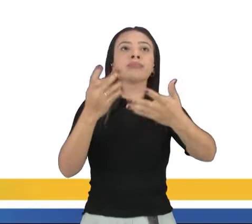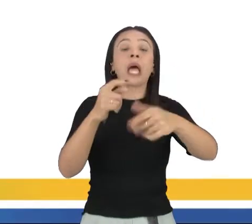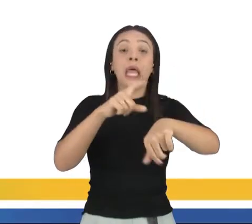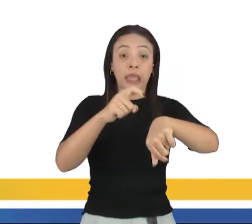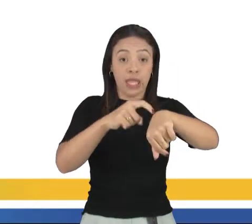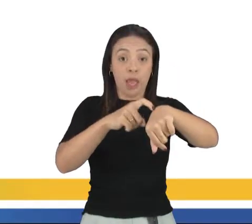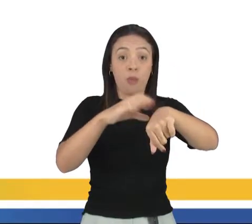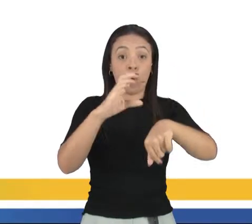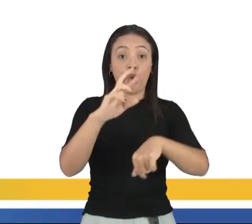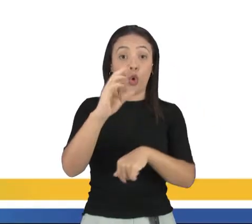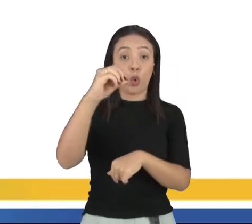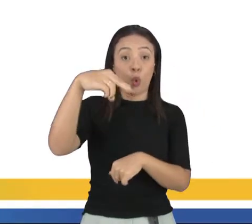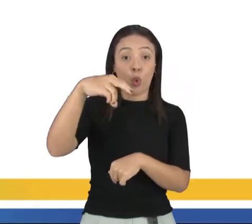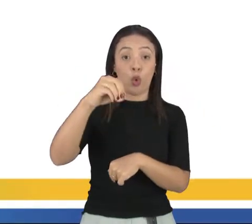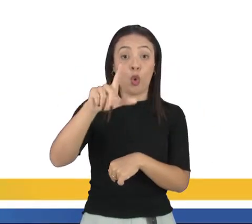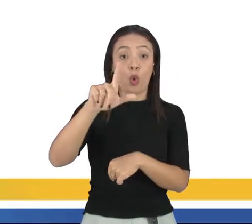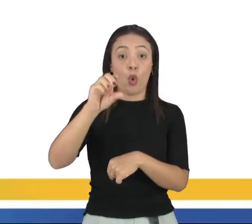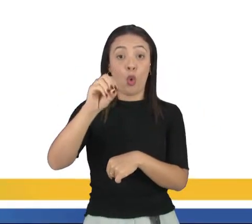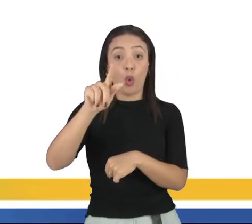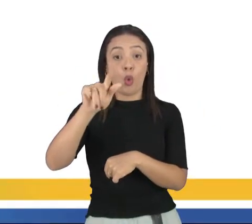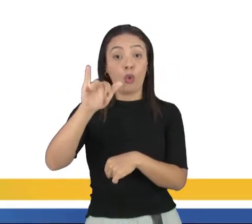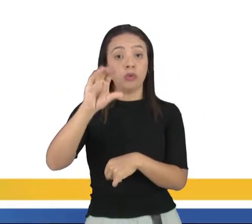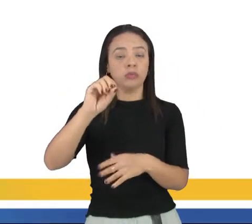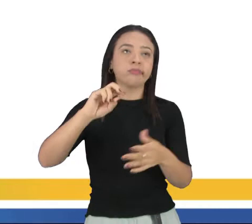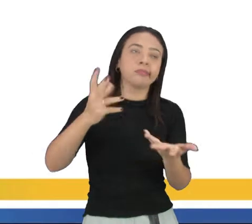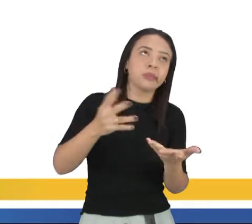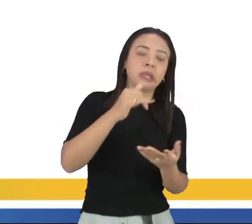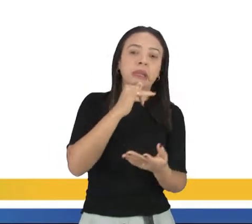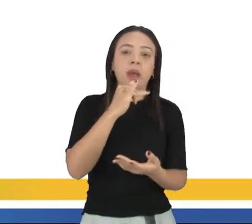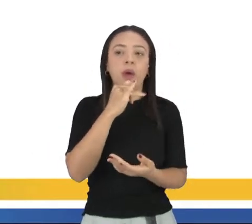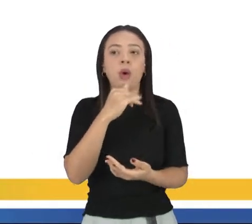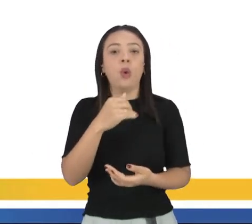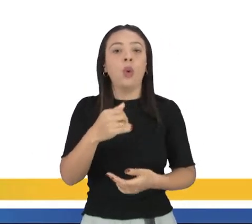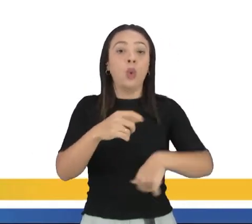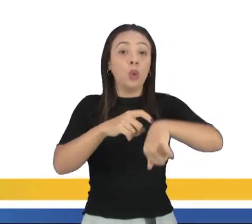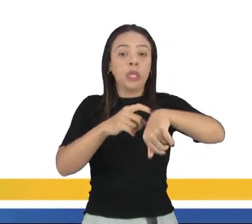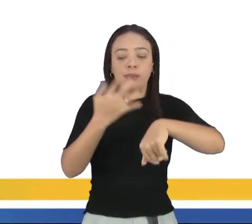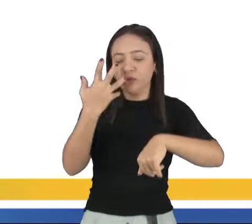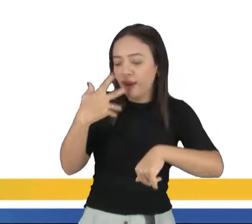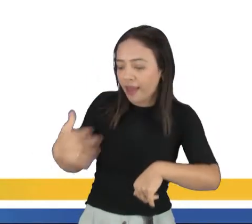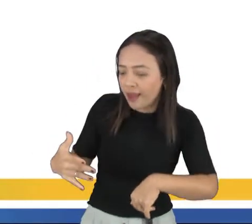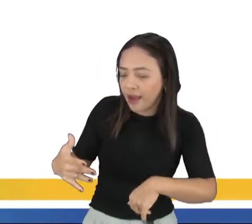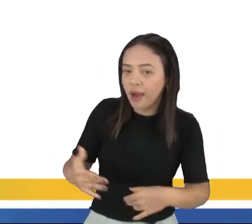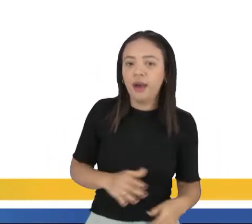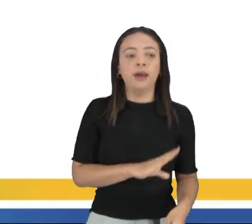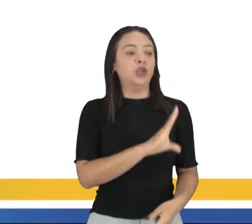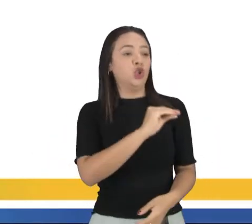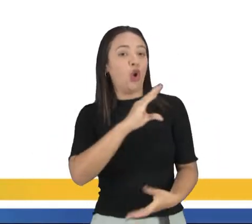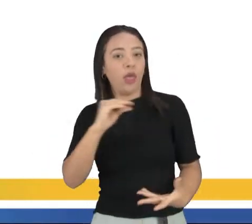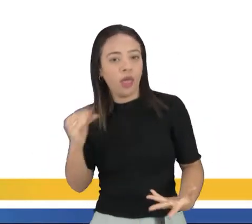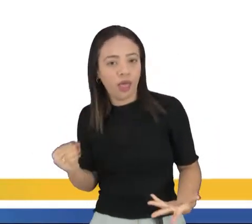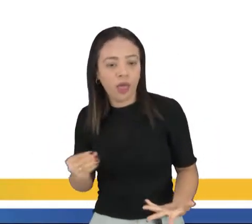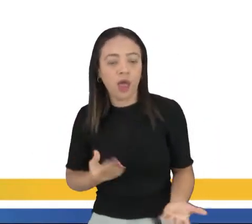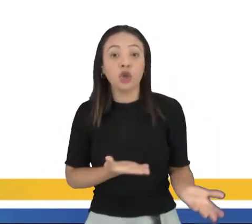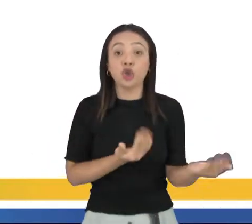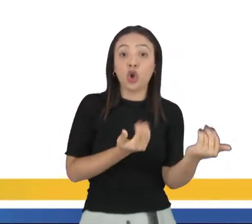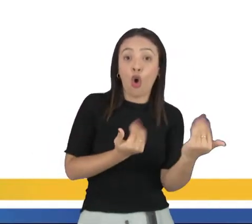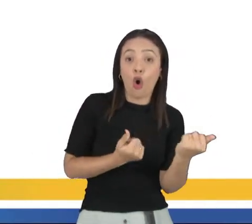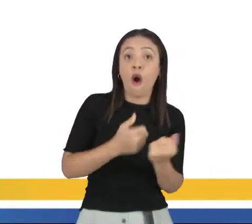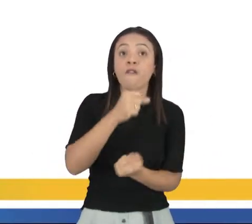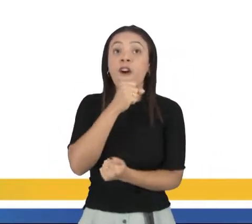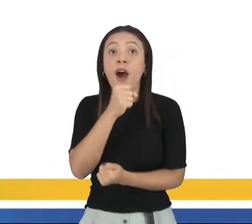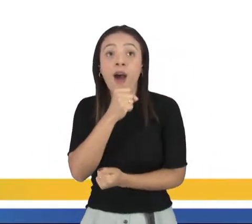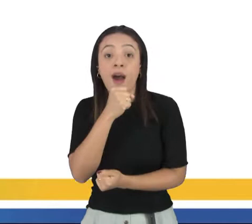tempo o código que todo mundo tem meu tempo de ser criança de ser adolescente jovem velha né